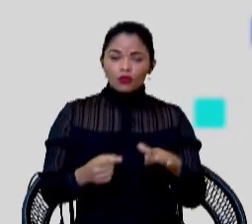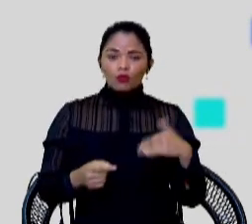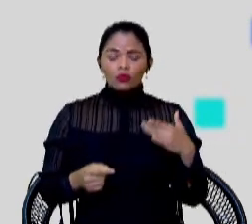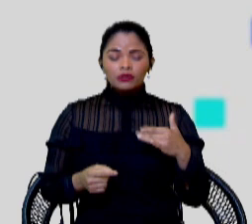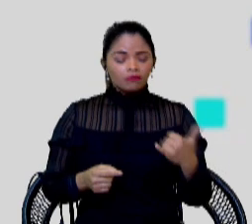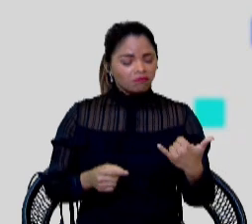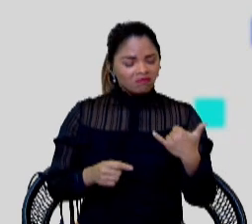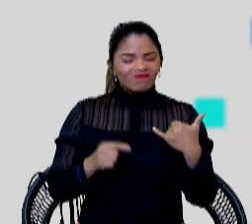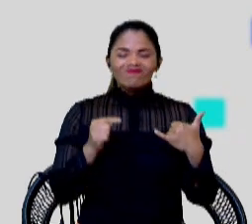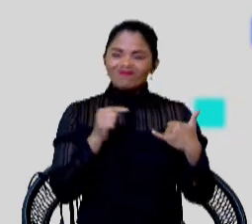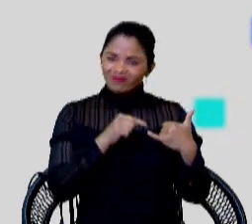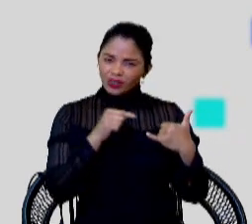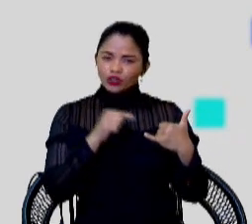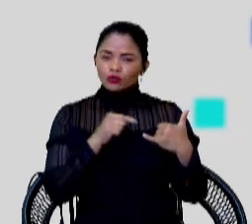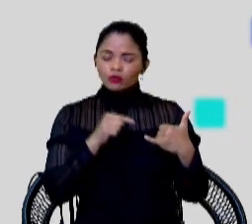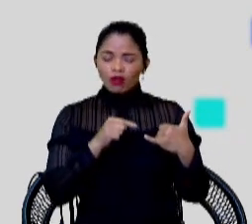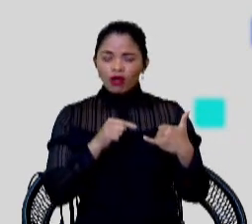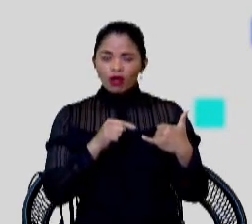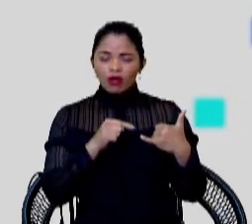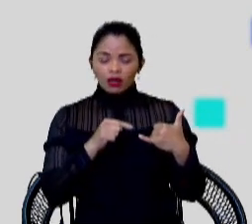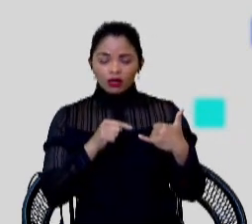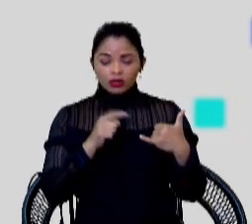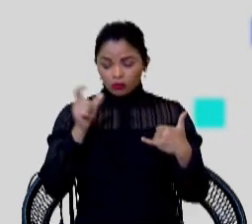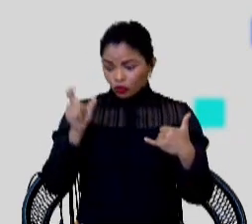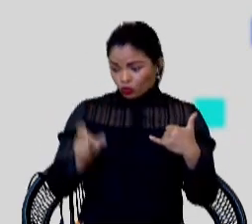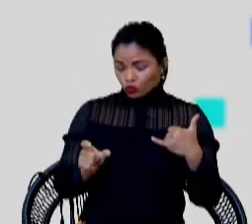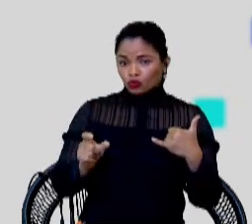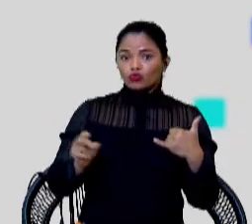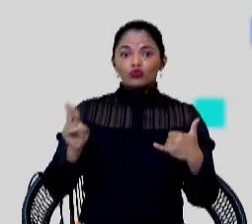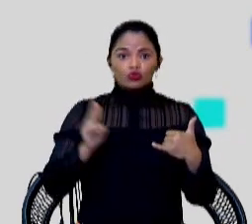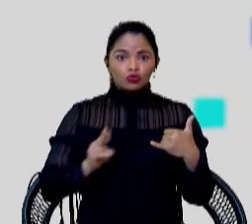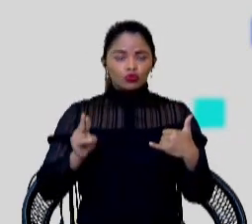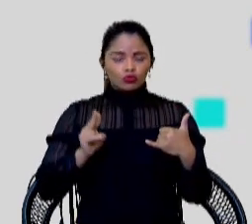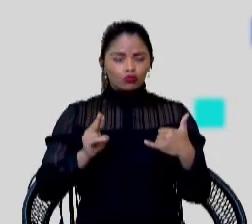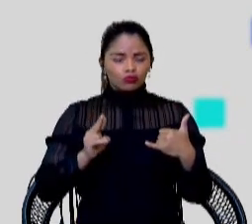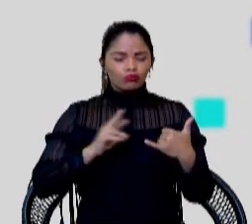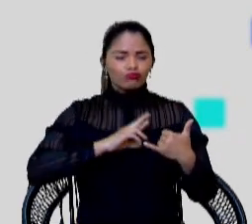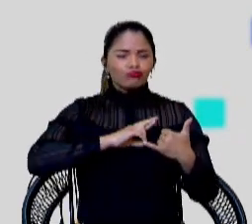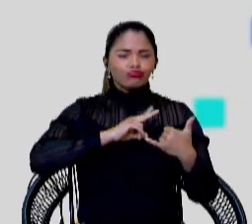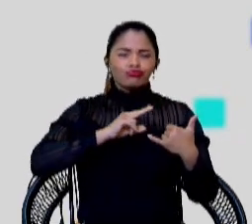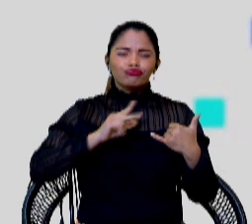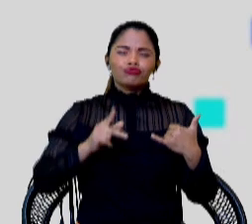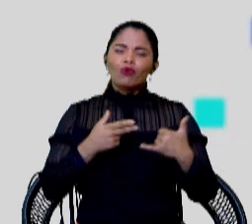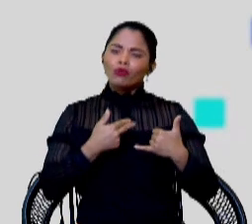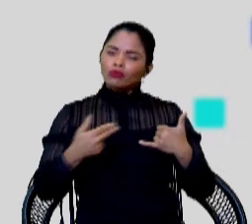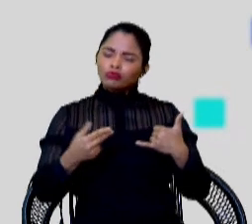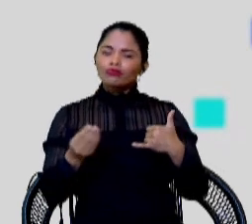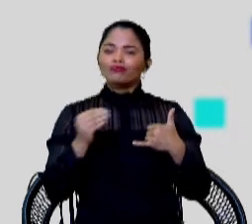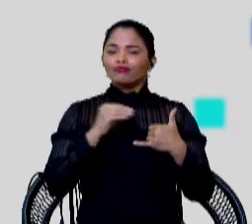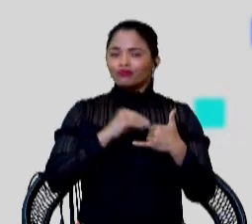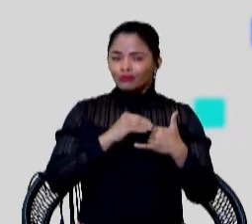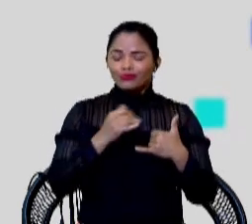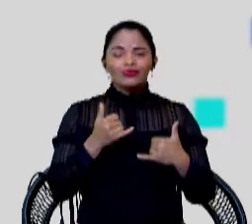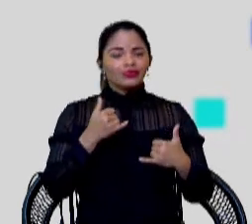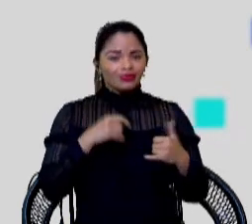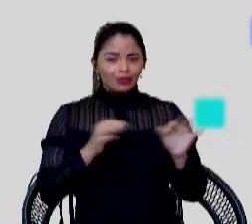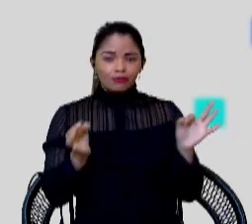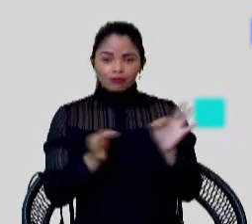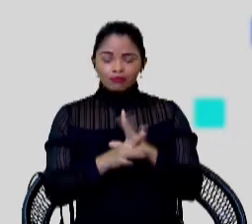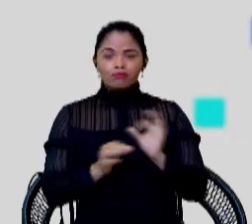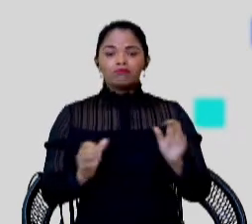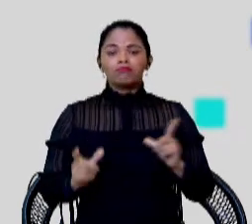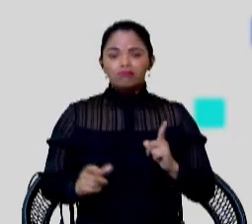de celular, né, do mobile, o usuário ele acaba fazendo diversas tarefas ali dentro. Então, o conteúdo ele tem que